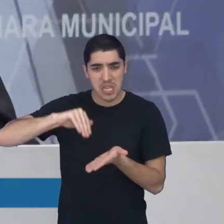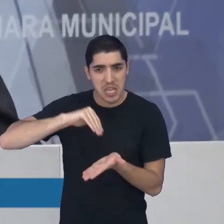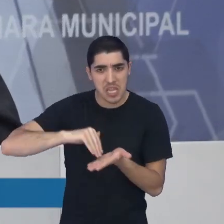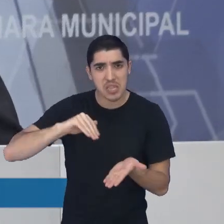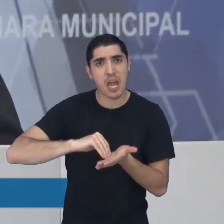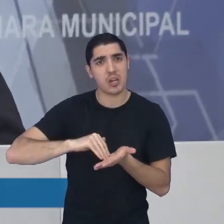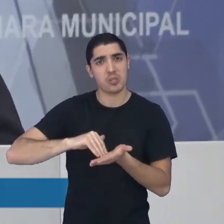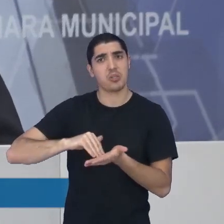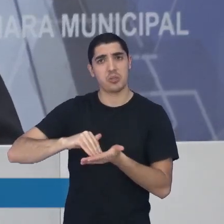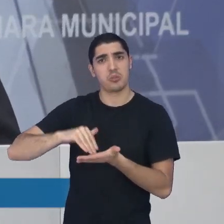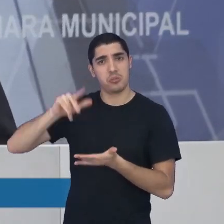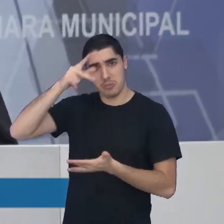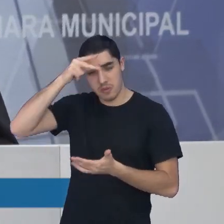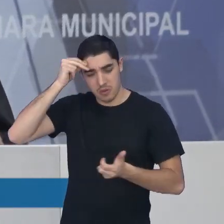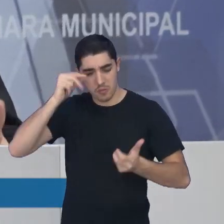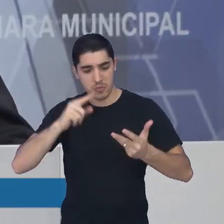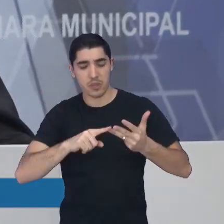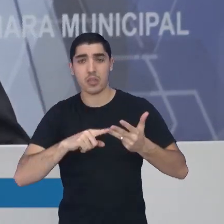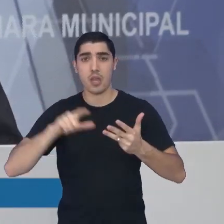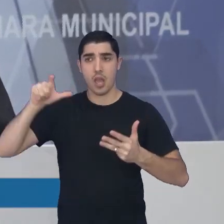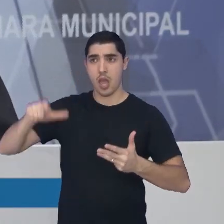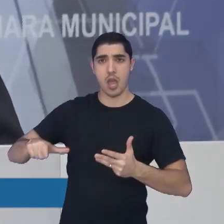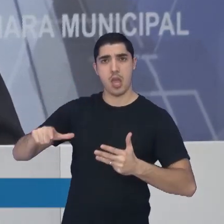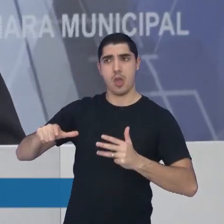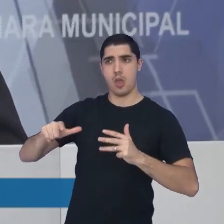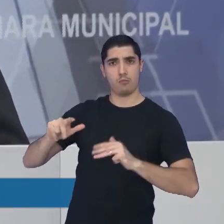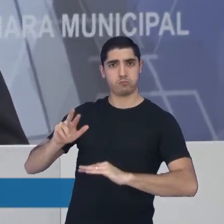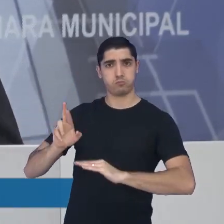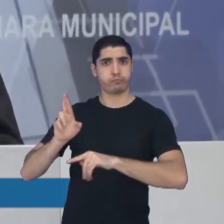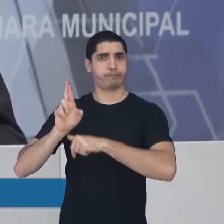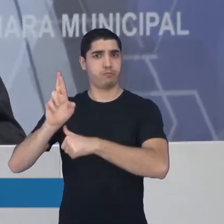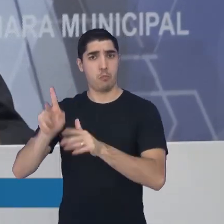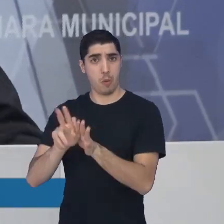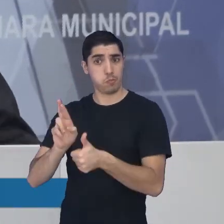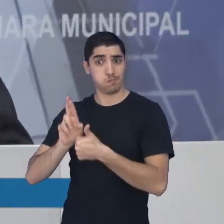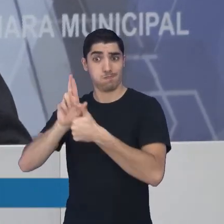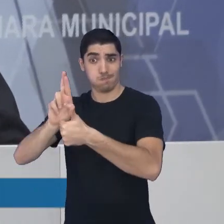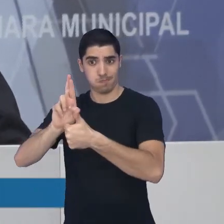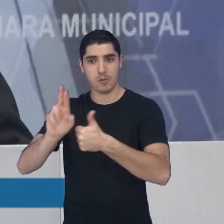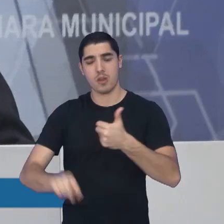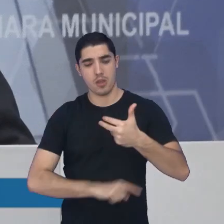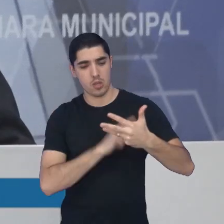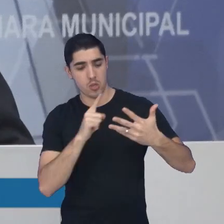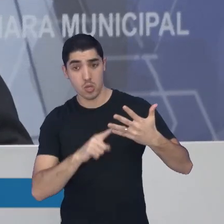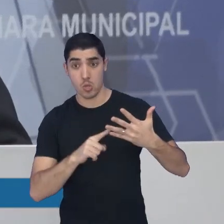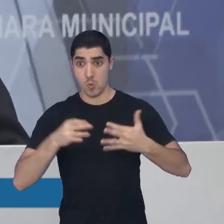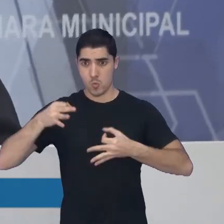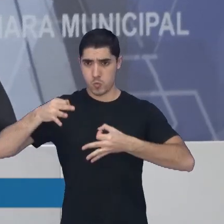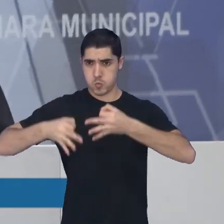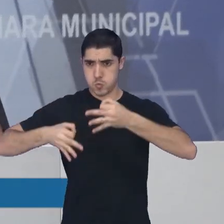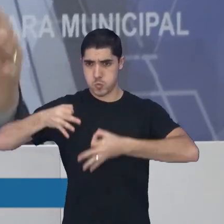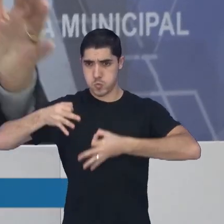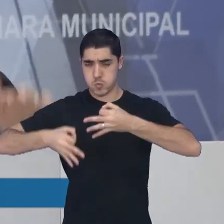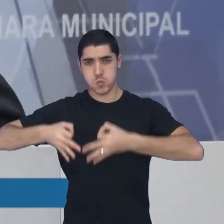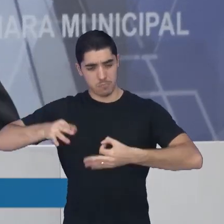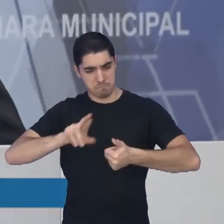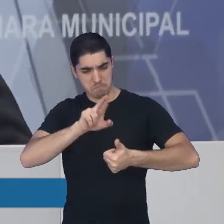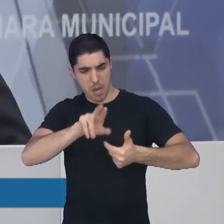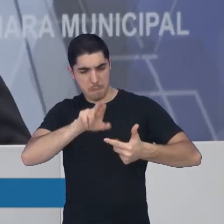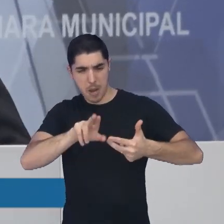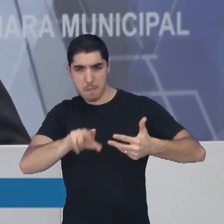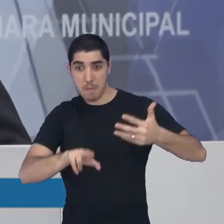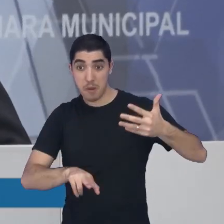municipais, promotores, juízes das mais variadas áreas, alguns